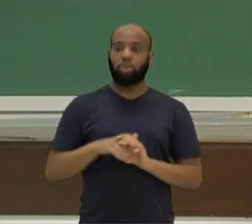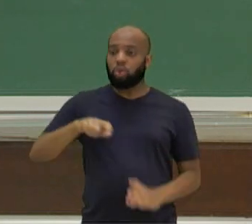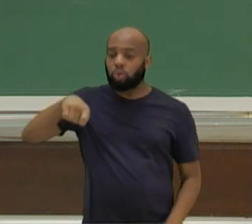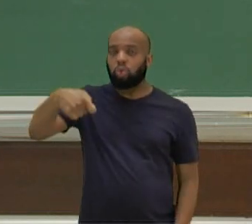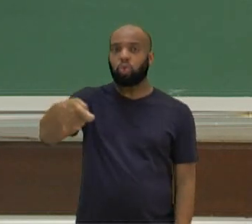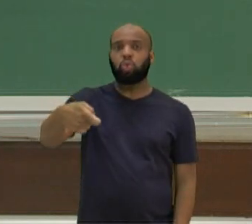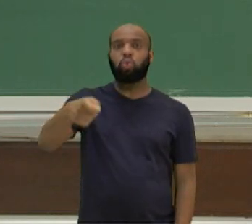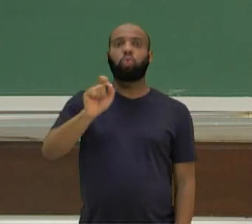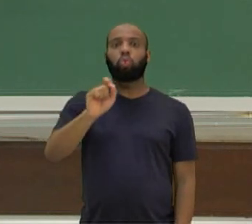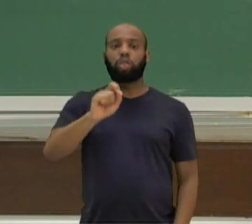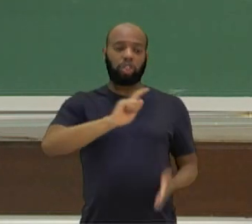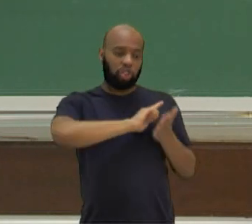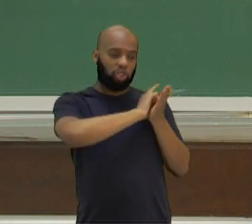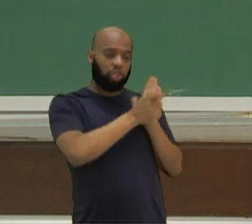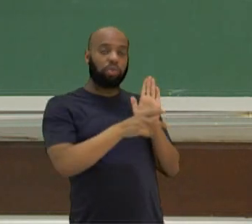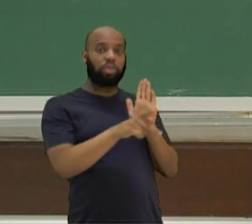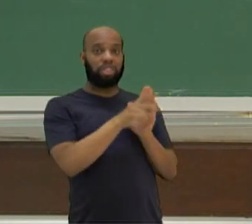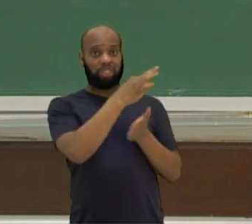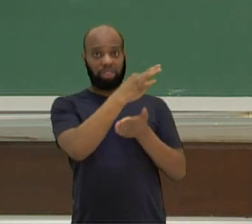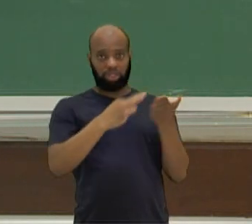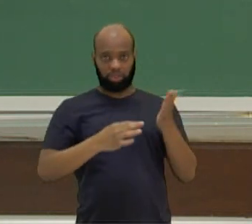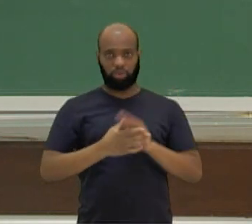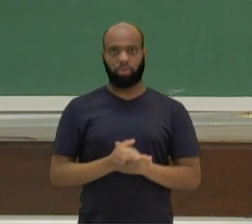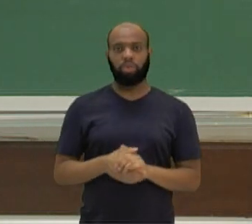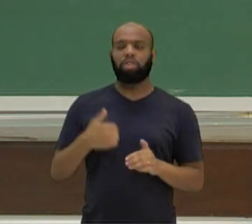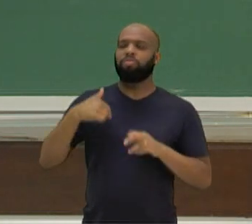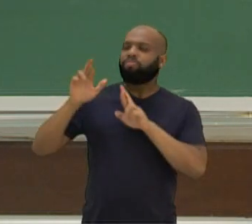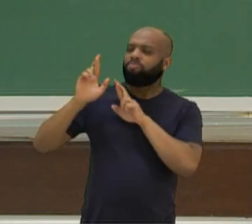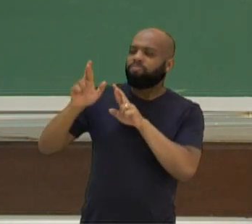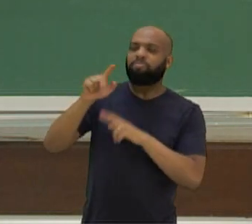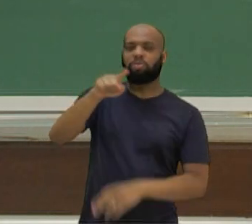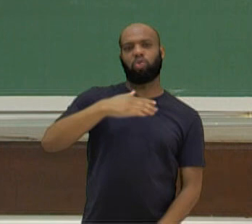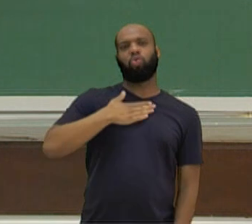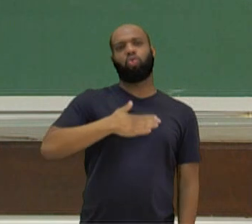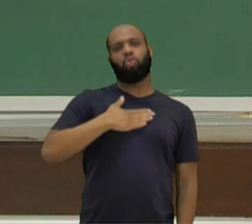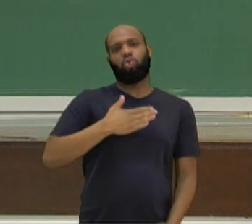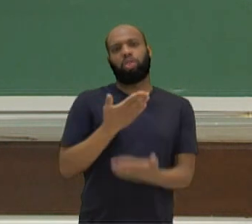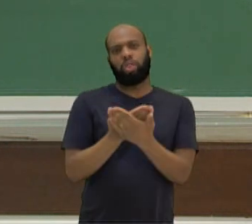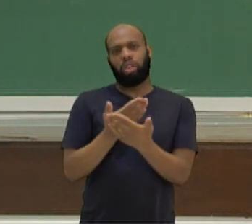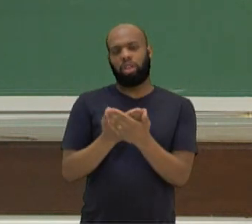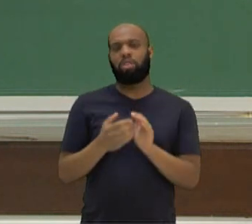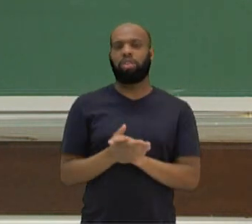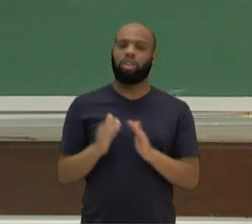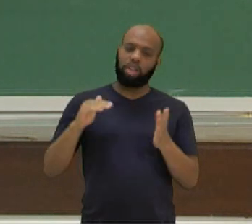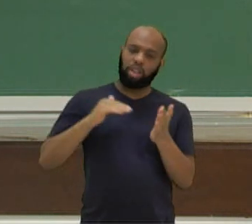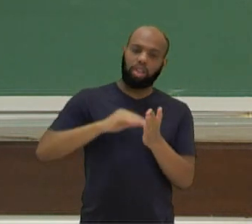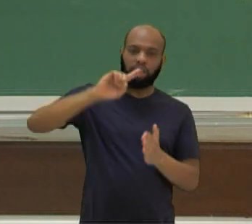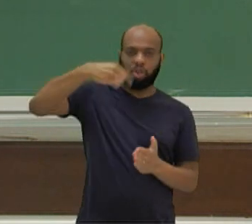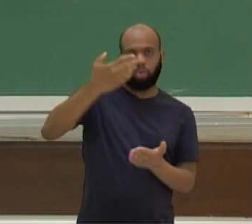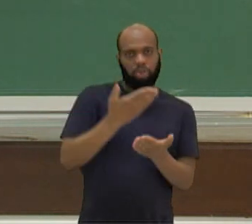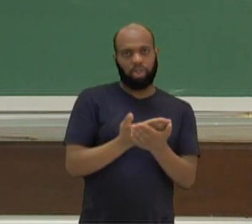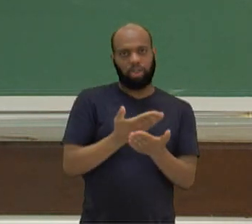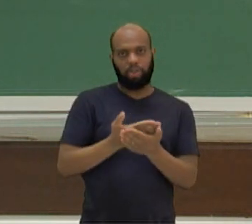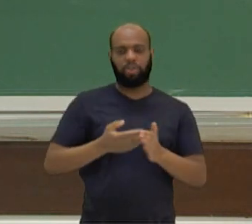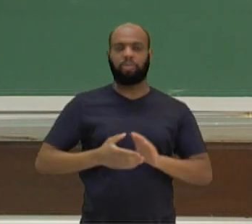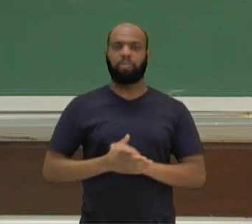sobre os gêneros textuais. Espero que vocês tenham gostado da aula e até em breve.